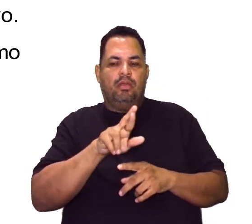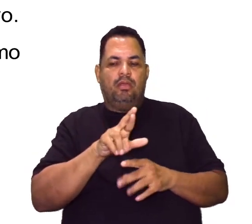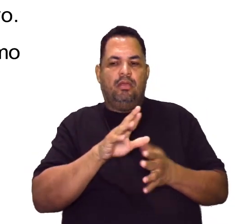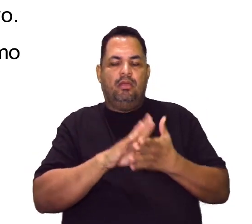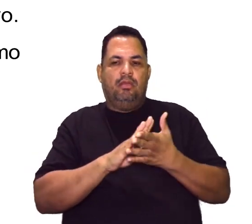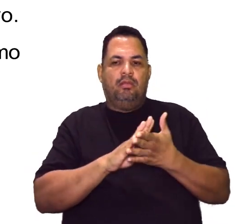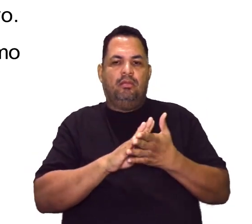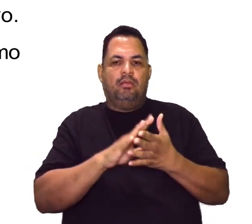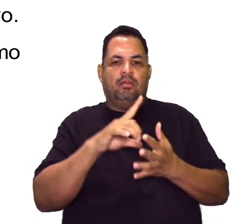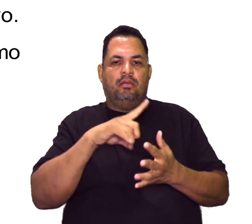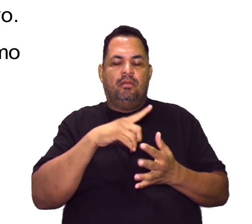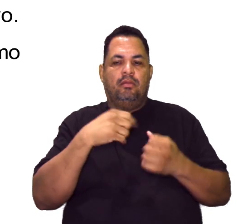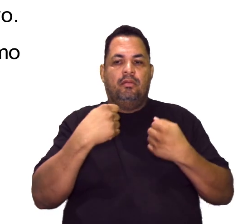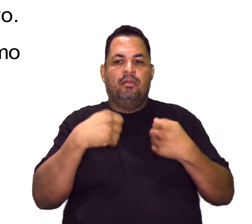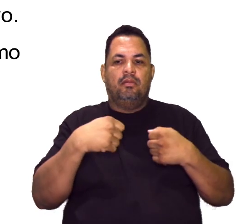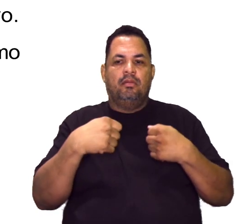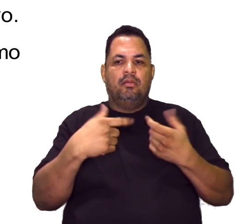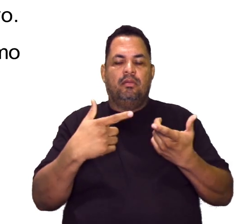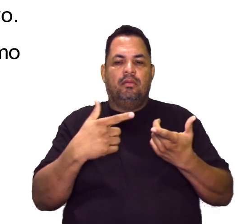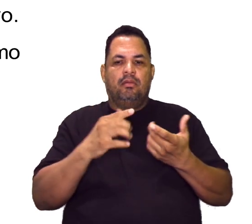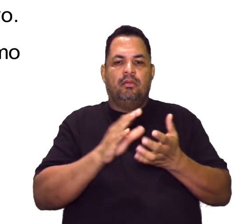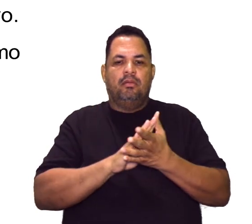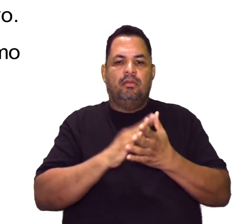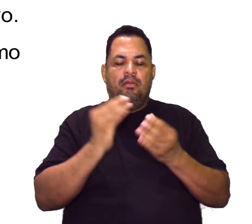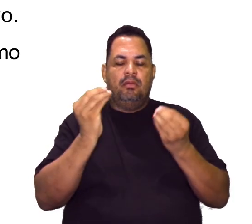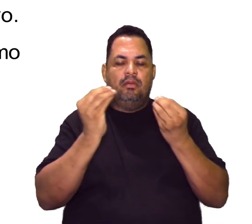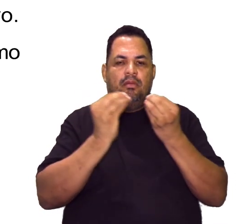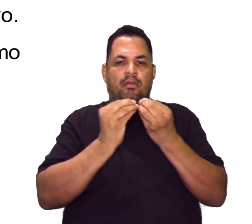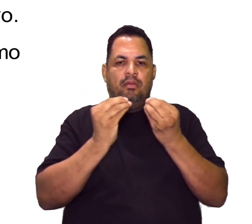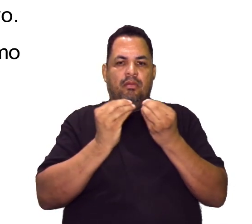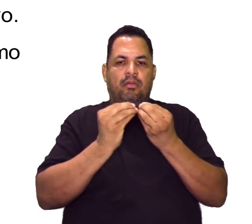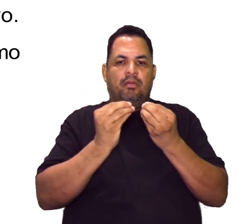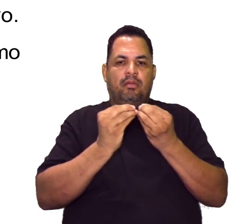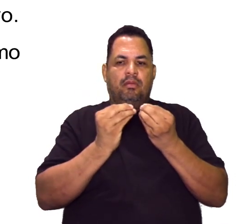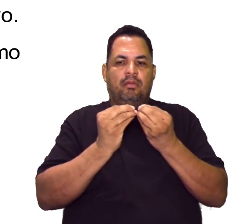dizer que ela tem que ser uma molécula